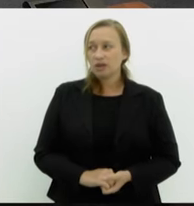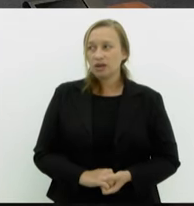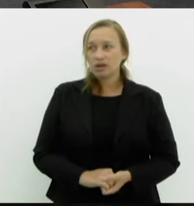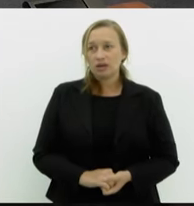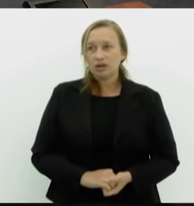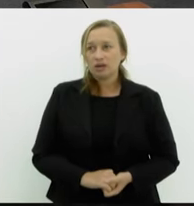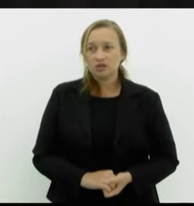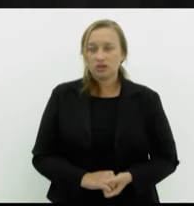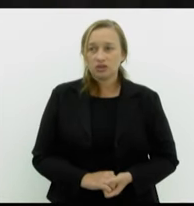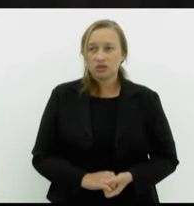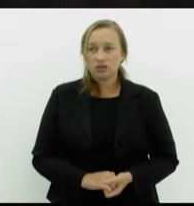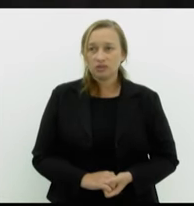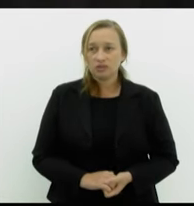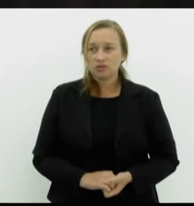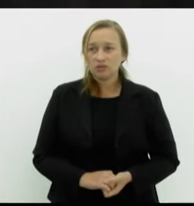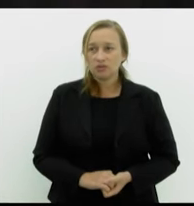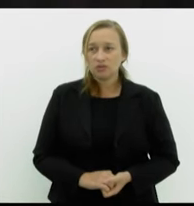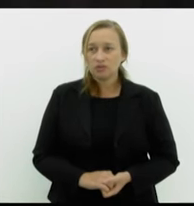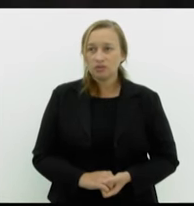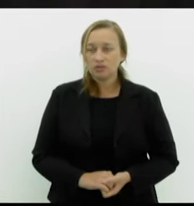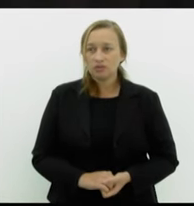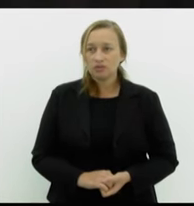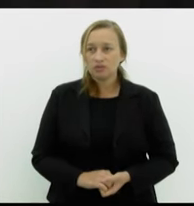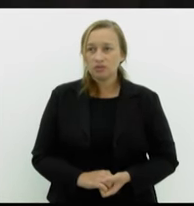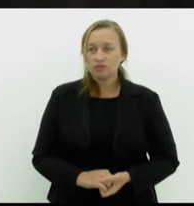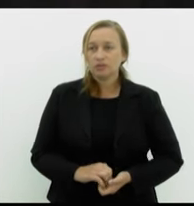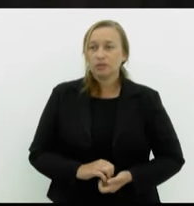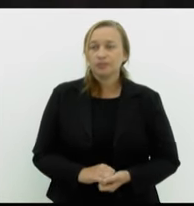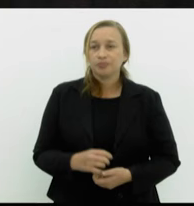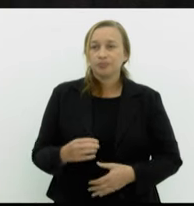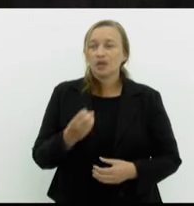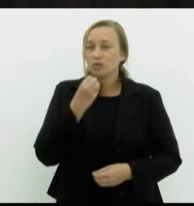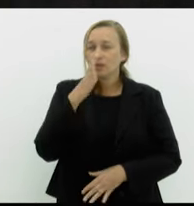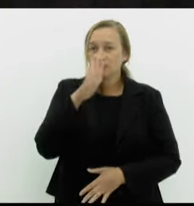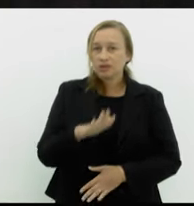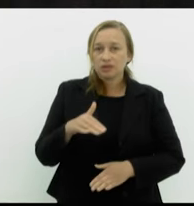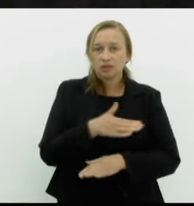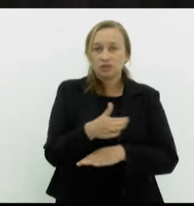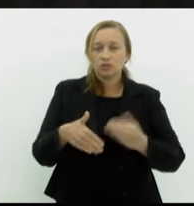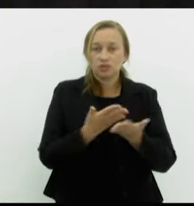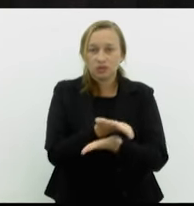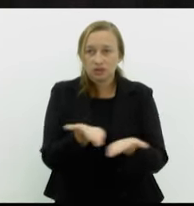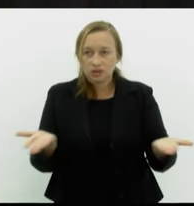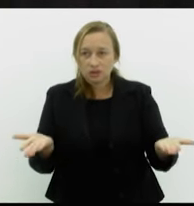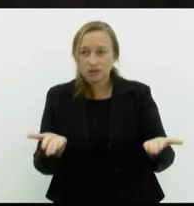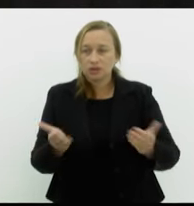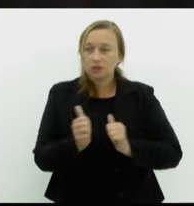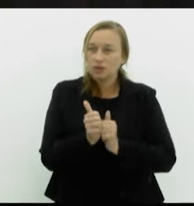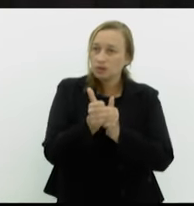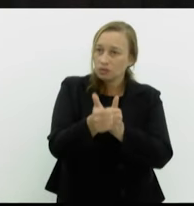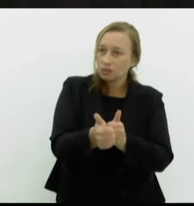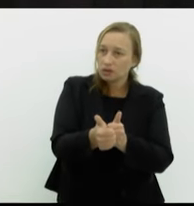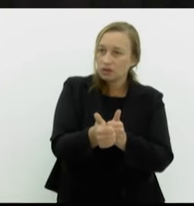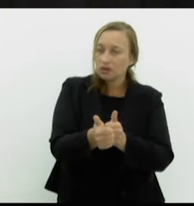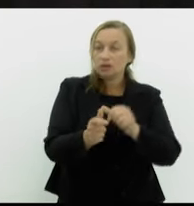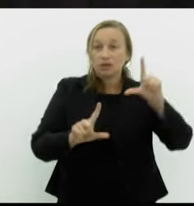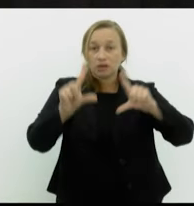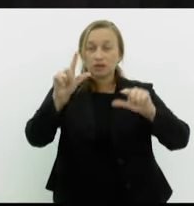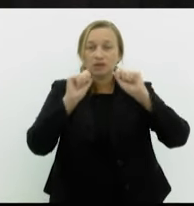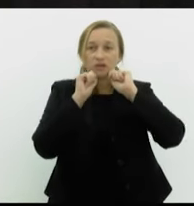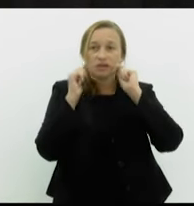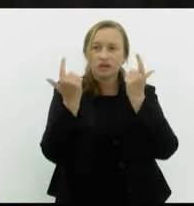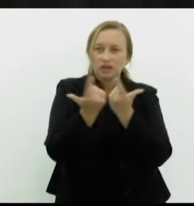Boa tarde, senhor presidente. Boa tarde a todos os parlamentares presentes nessa casa, aqueles que nos acompanham pela TV